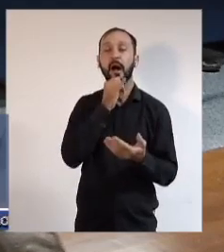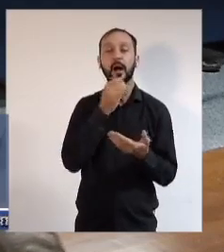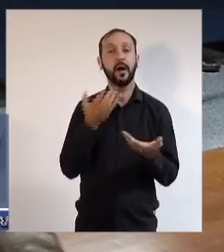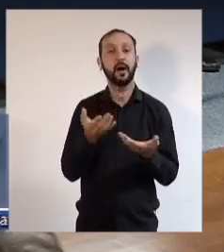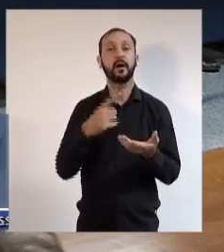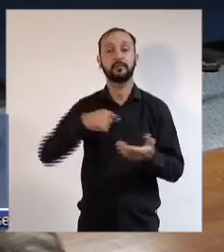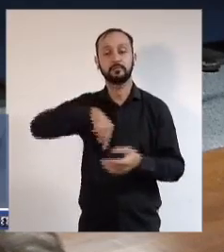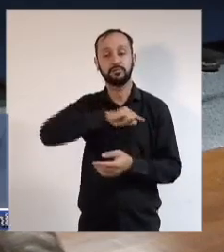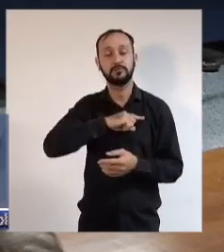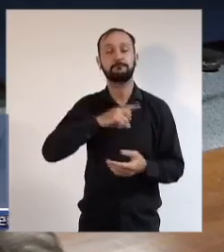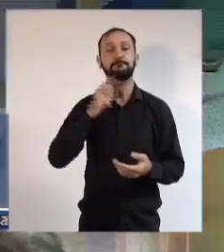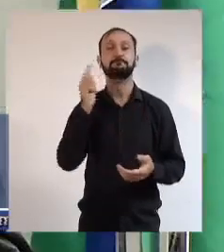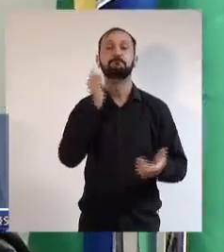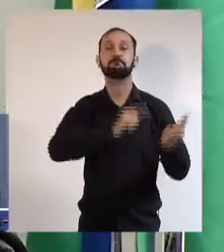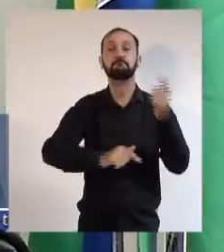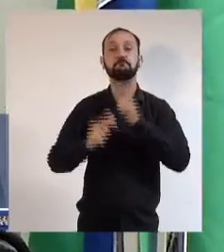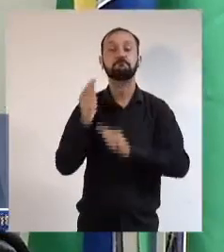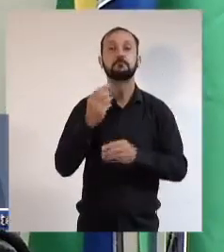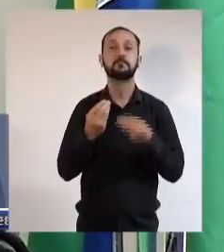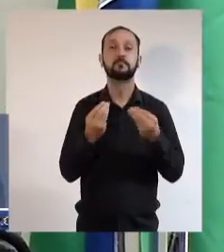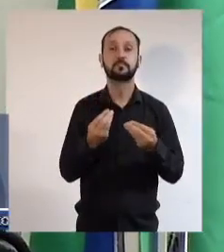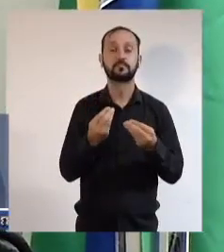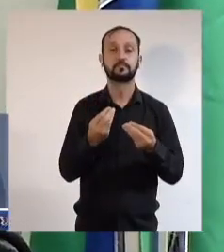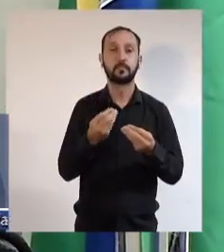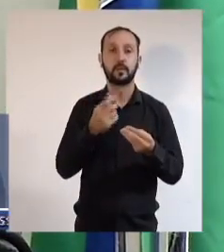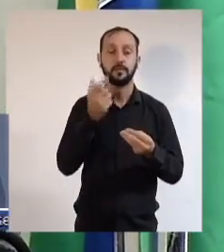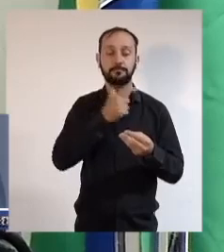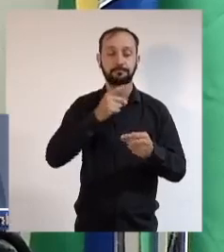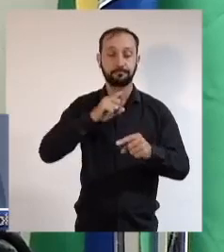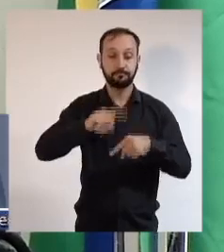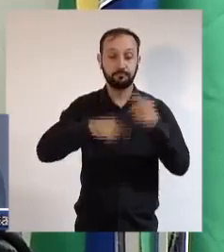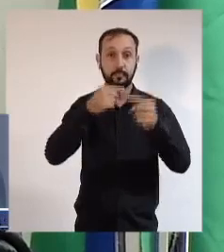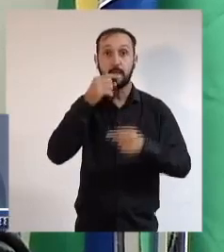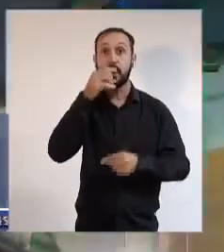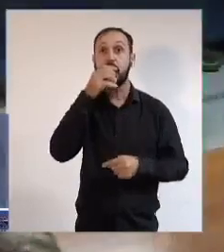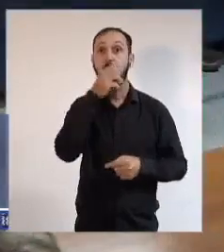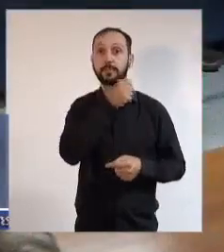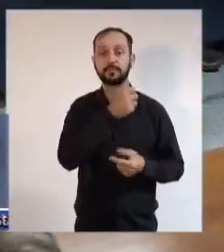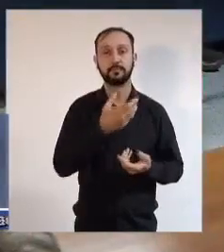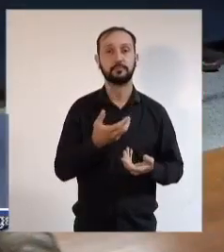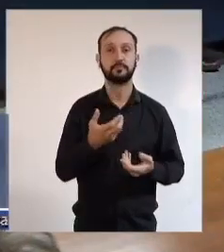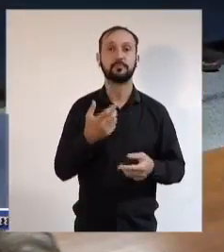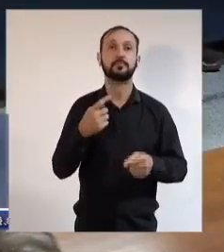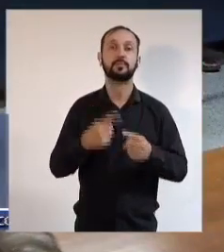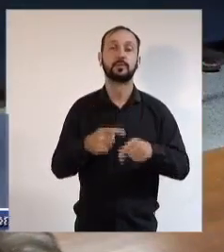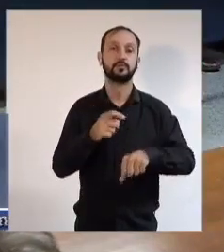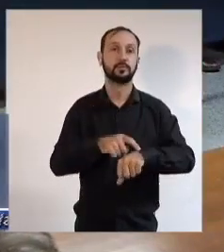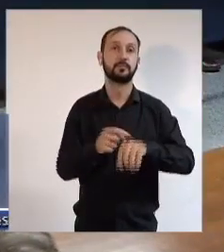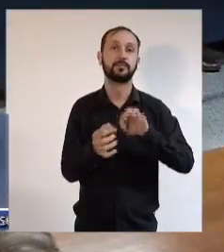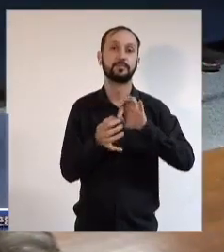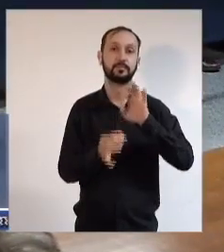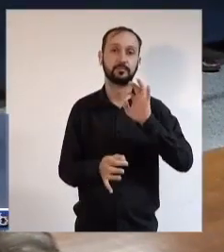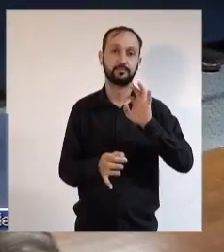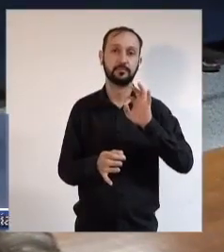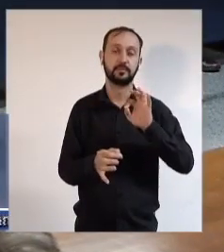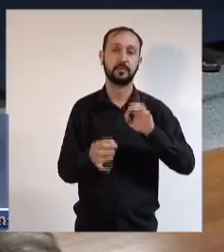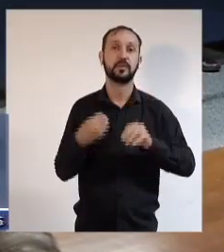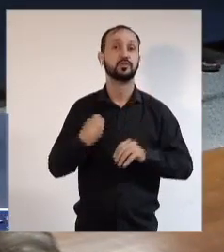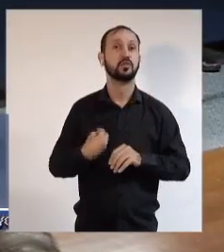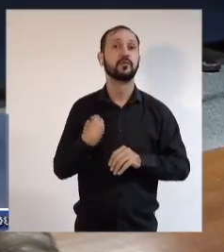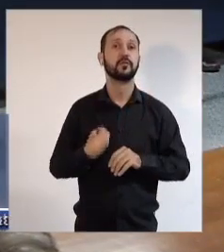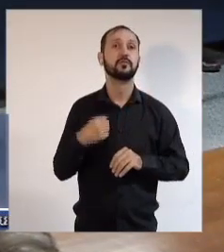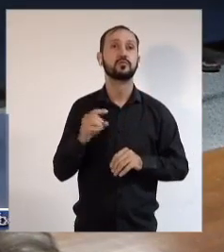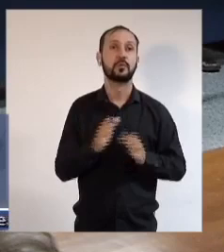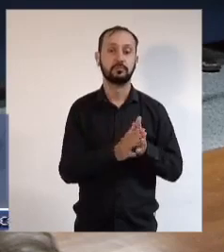nós conseguimos avançar mais rápido porque o tempo é curto nós só vivemos 100